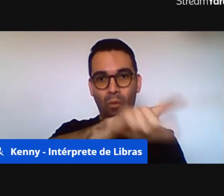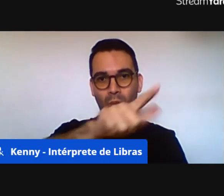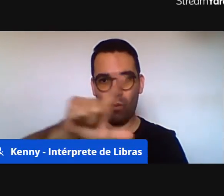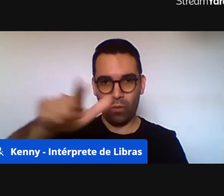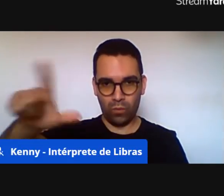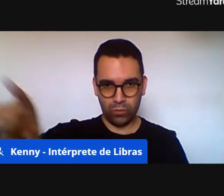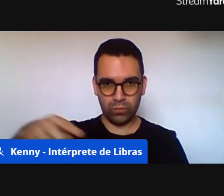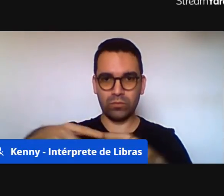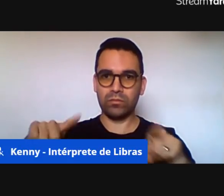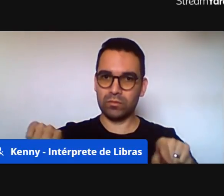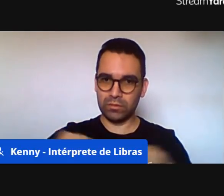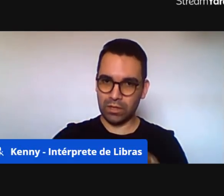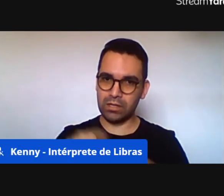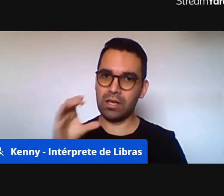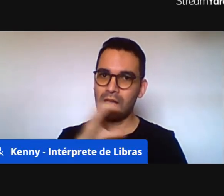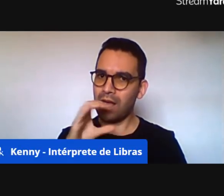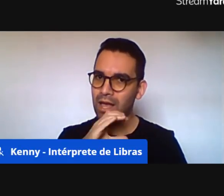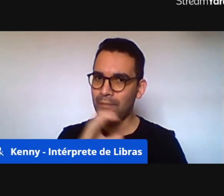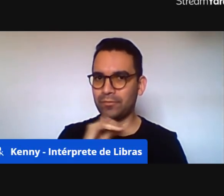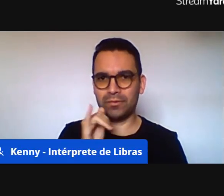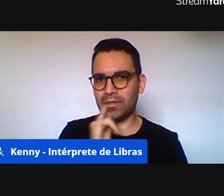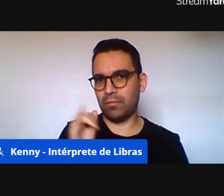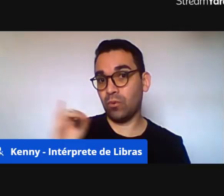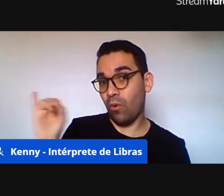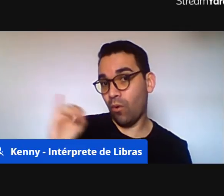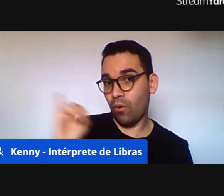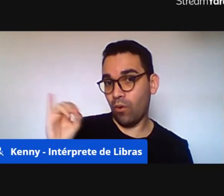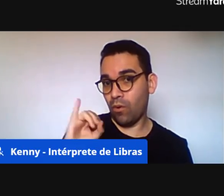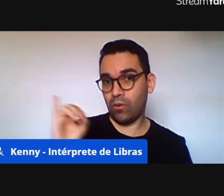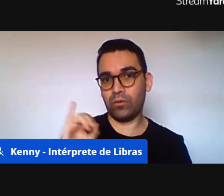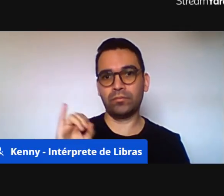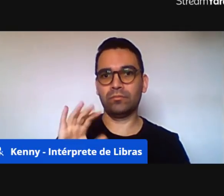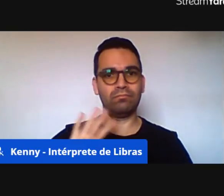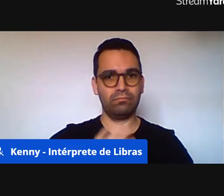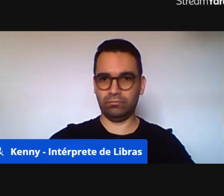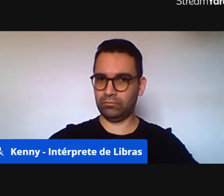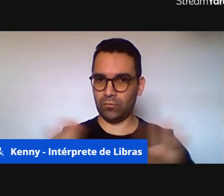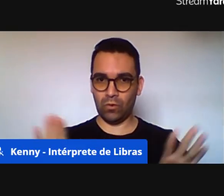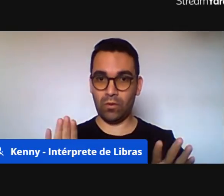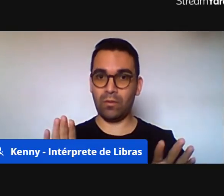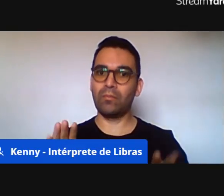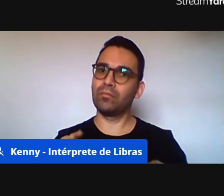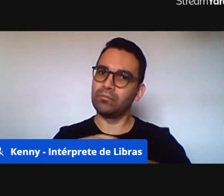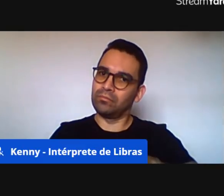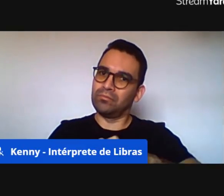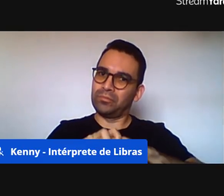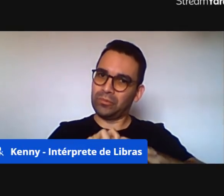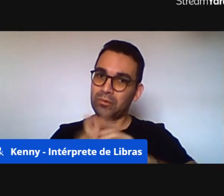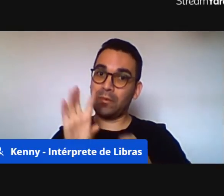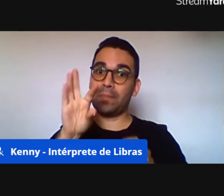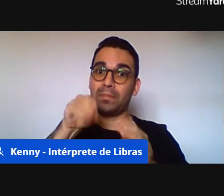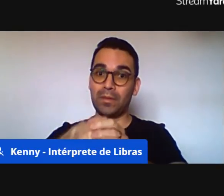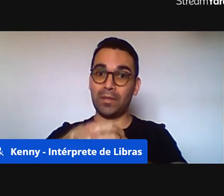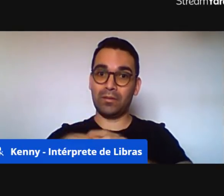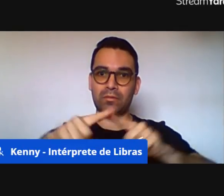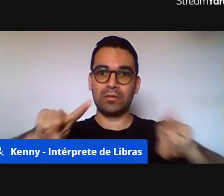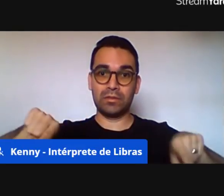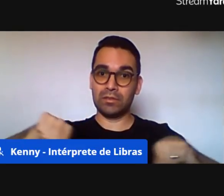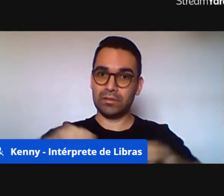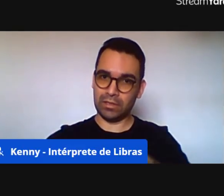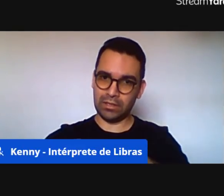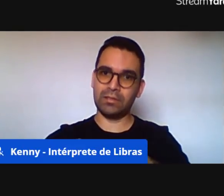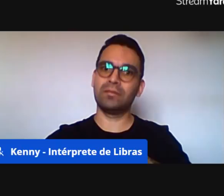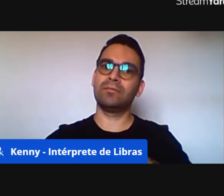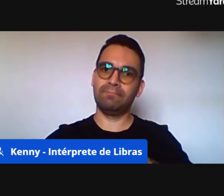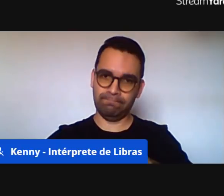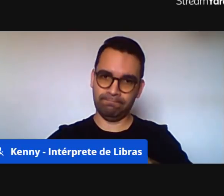breve. É mais comum o contato prolongado. Né? Todos os estudos mostram isso, que acima de 15 minutos é que